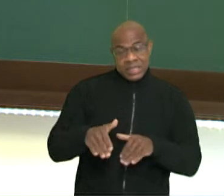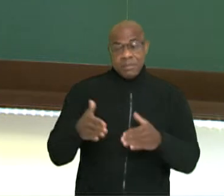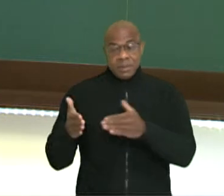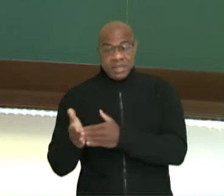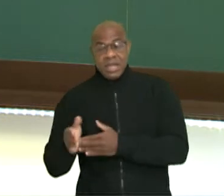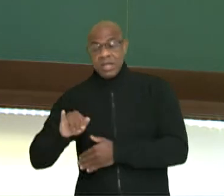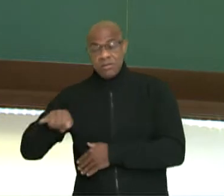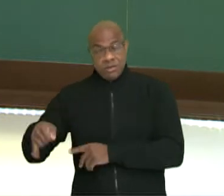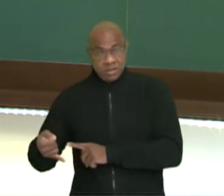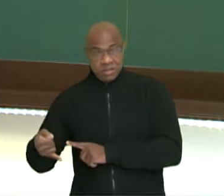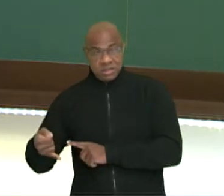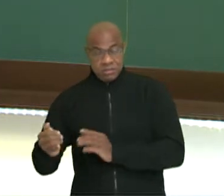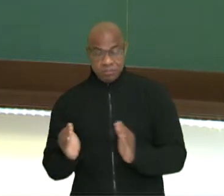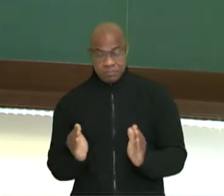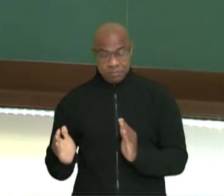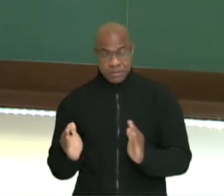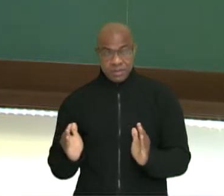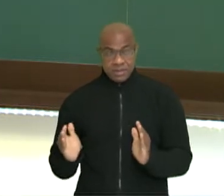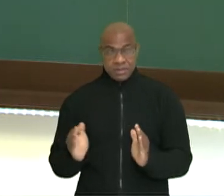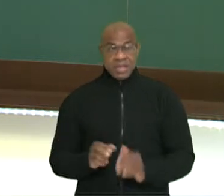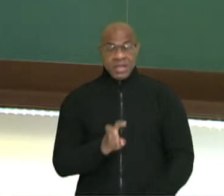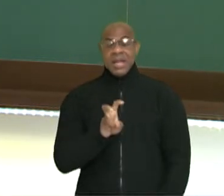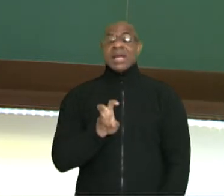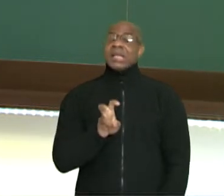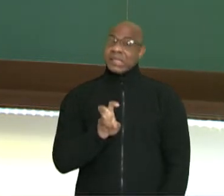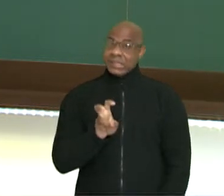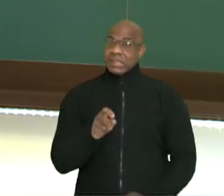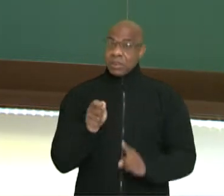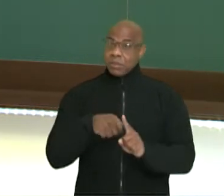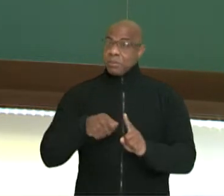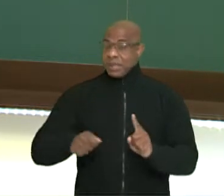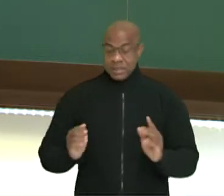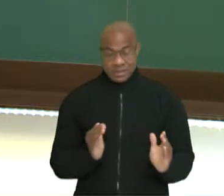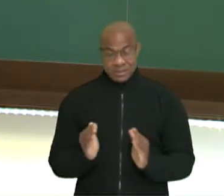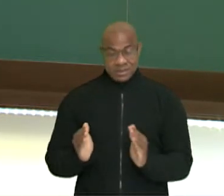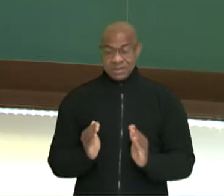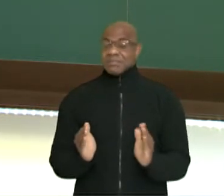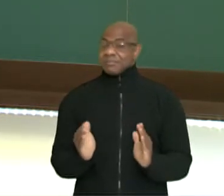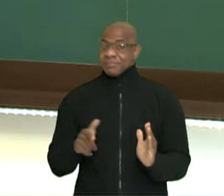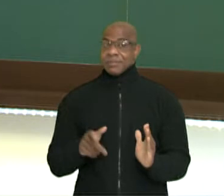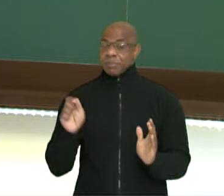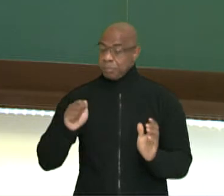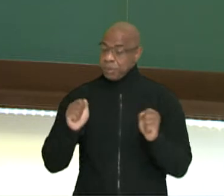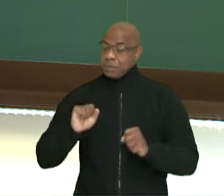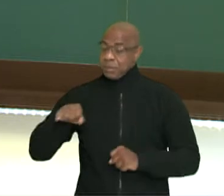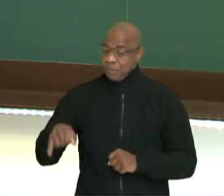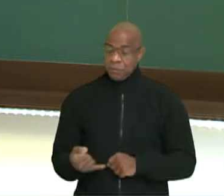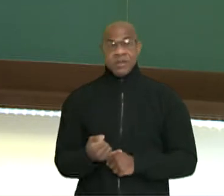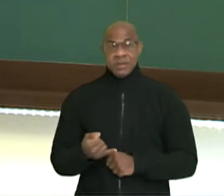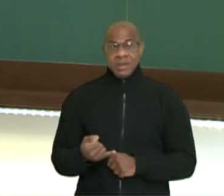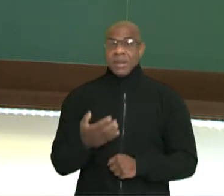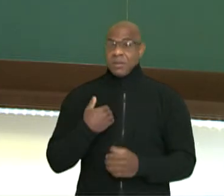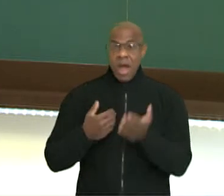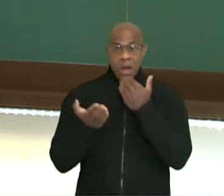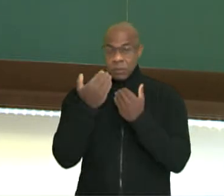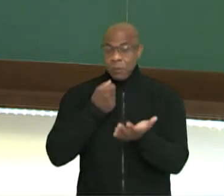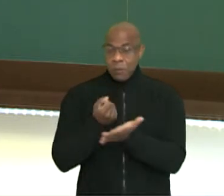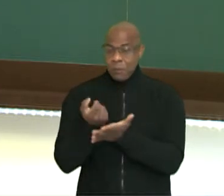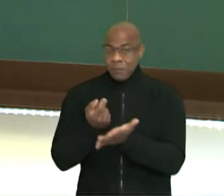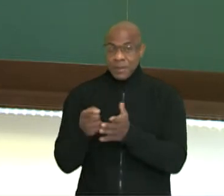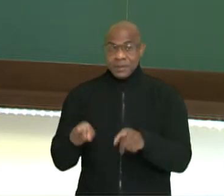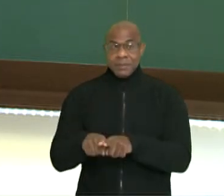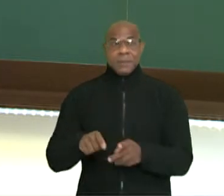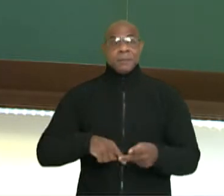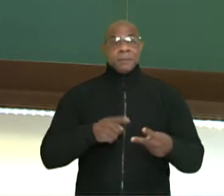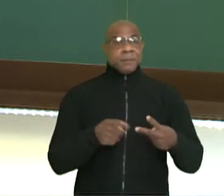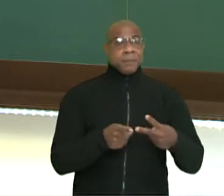janeiro. Sim, tem 5 meses de safra do abacaxi que nós podemos aproveitar para nos alimentarmos desta